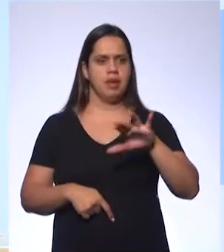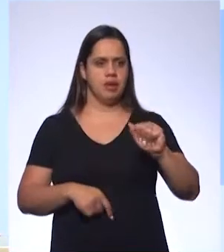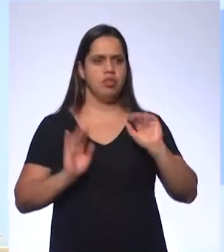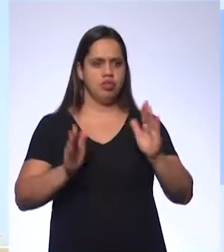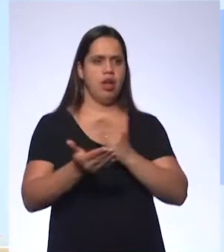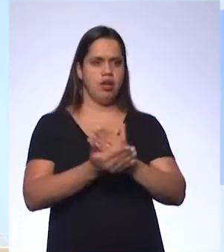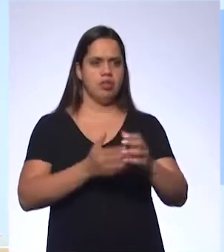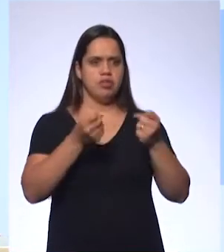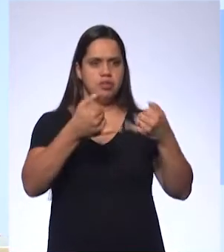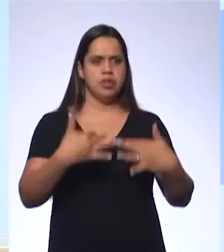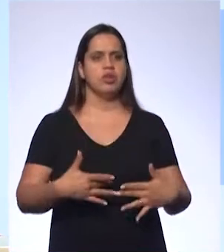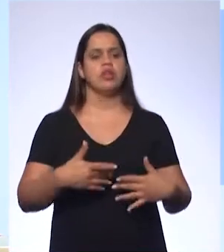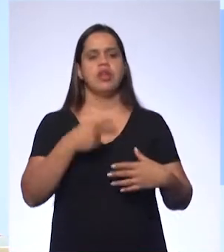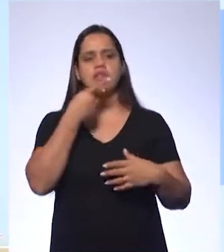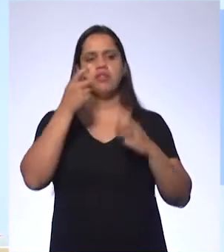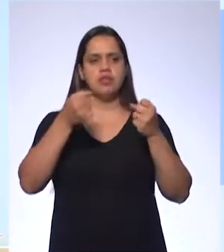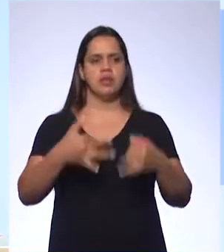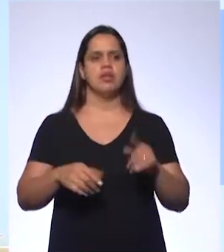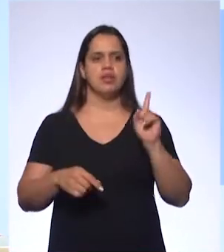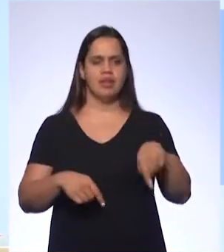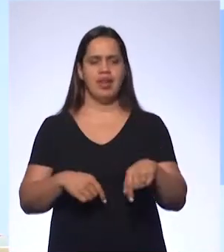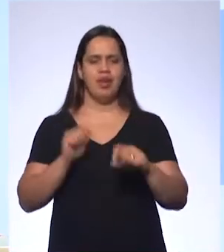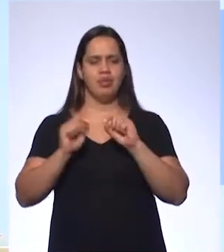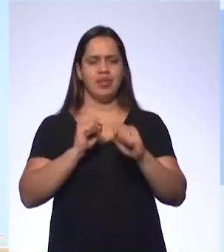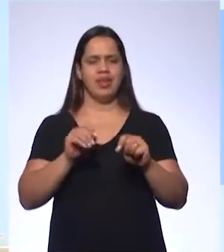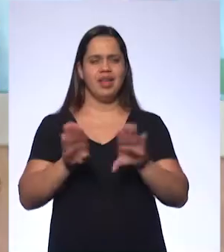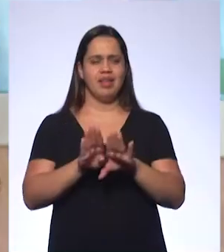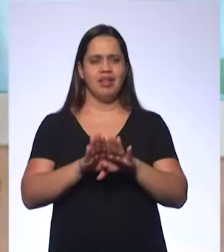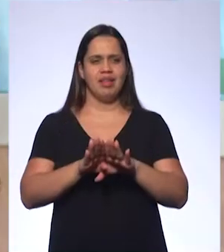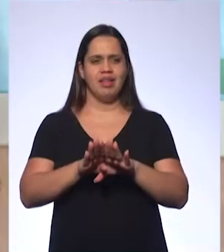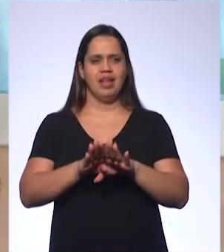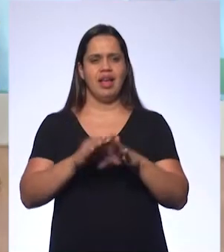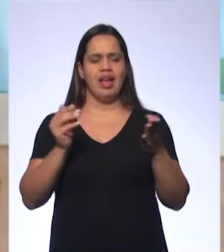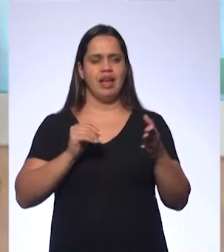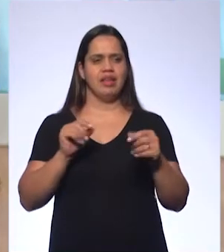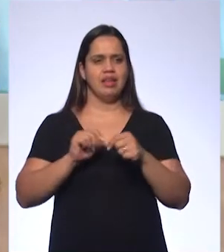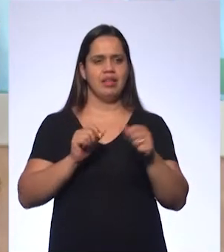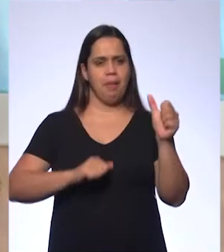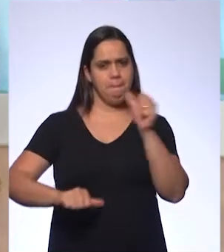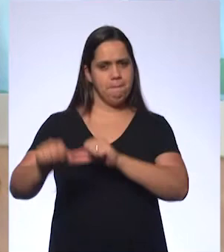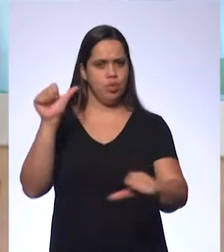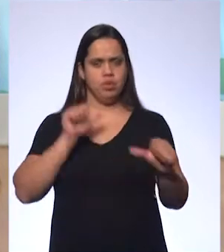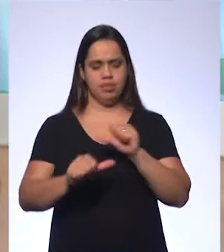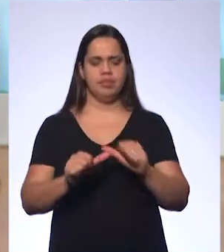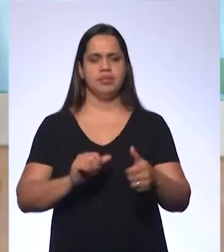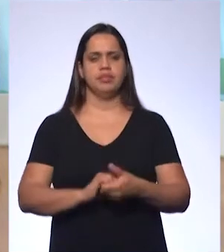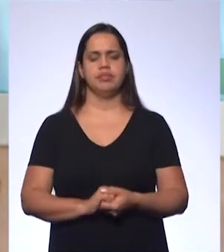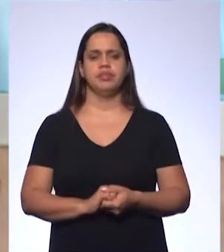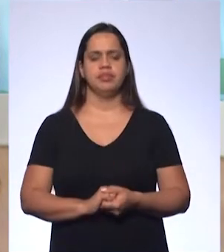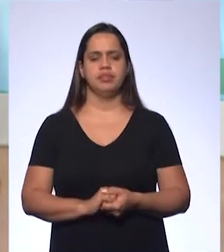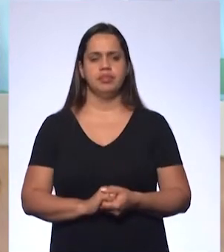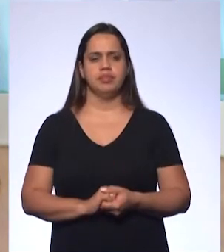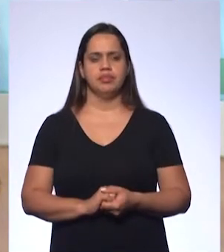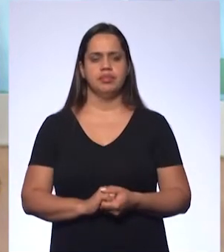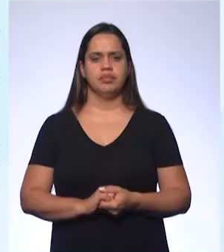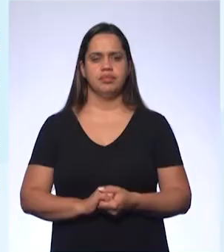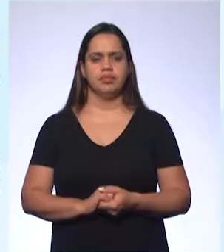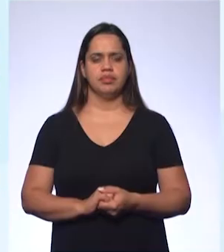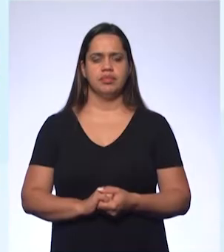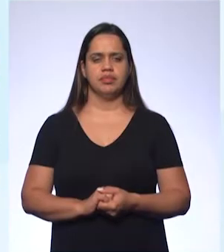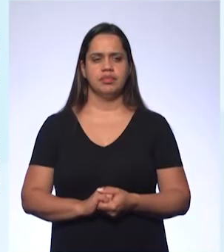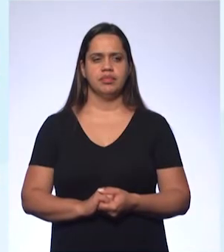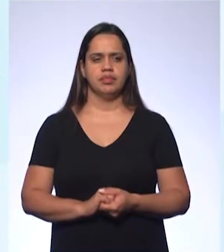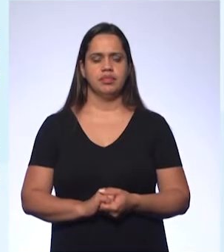início, né, quando a gente estava falando lá, né, Márcia, essa quebra aí, né, dessa parte. Essa ruptura, Então, né? In a growing break